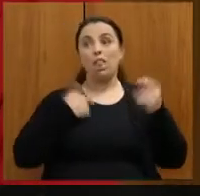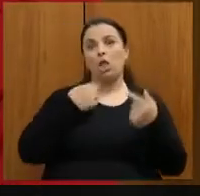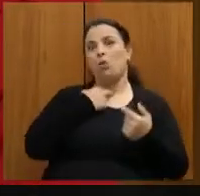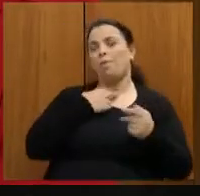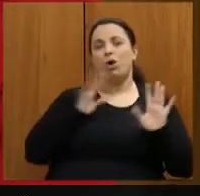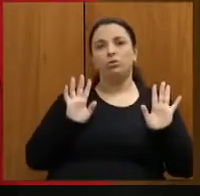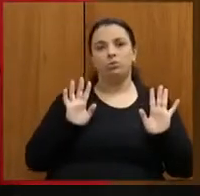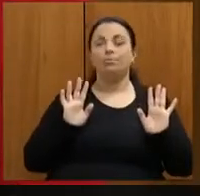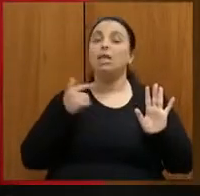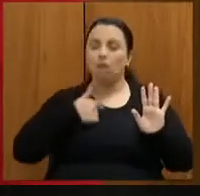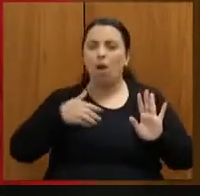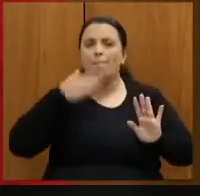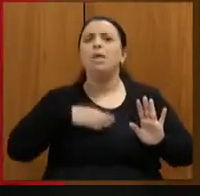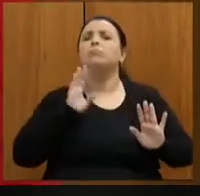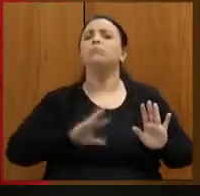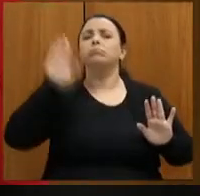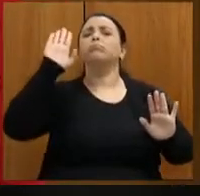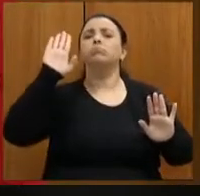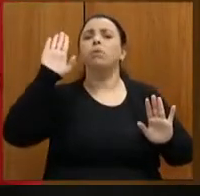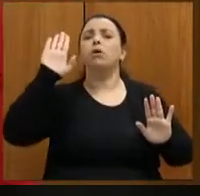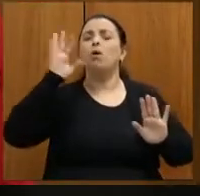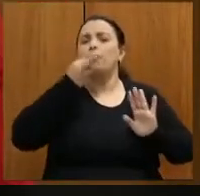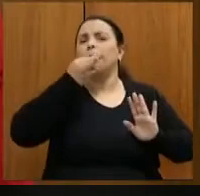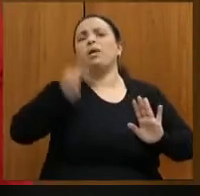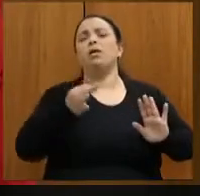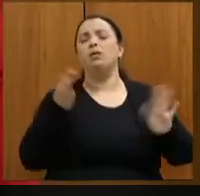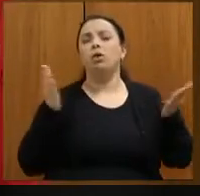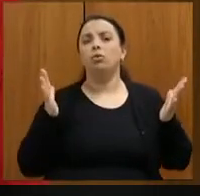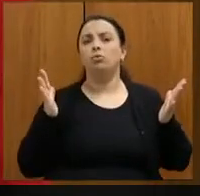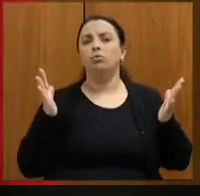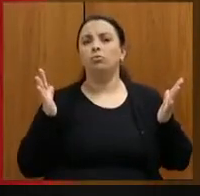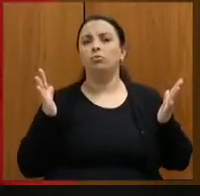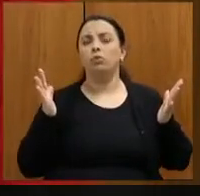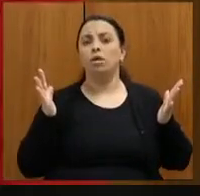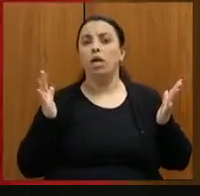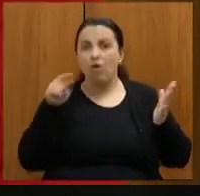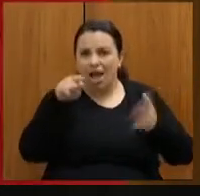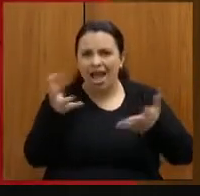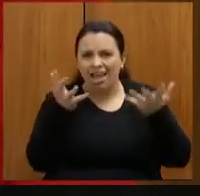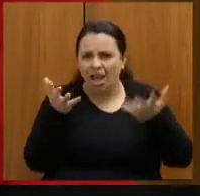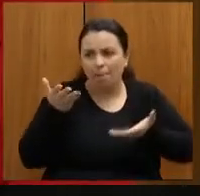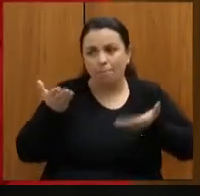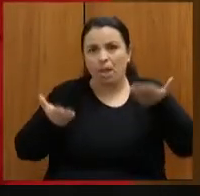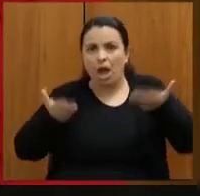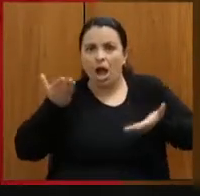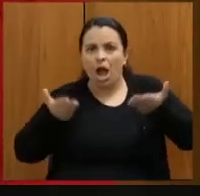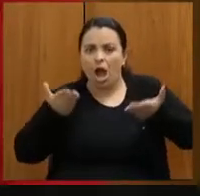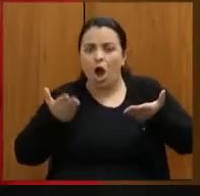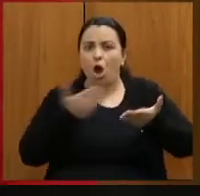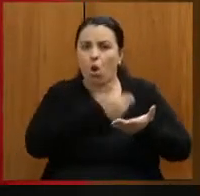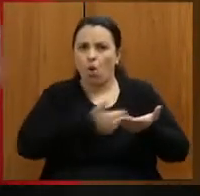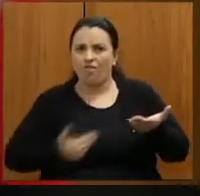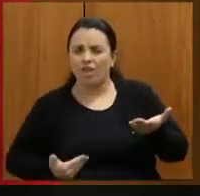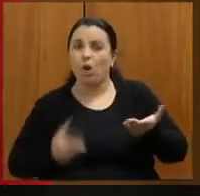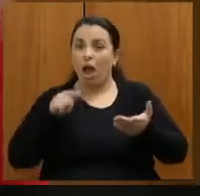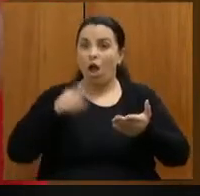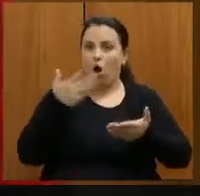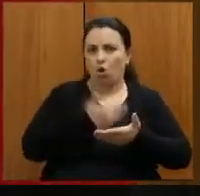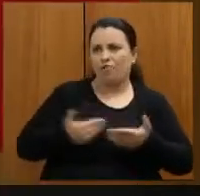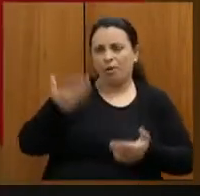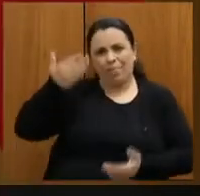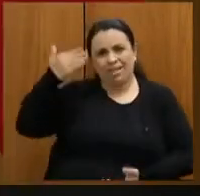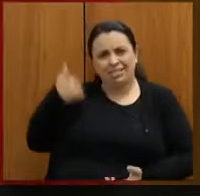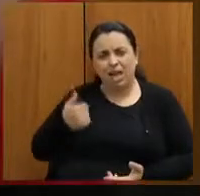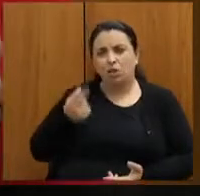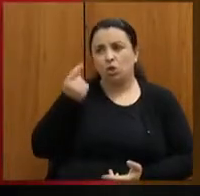esclarecer o seguinte se a gente quer fazer balanço de governo não foi o governo passado que pegou o dinheiro do